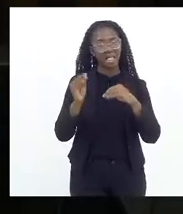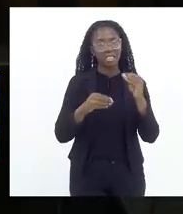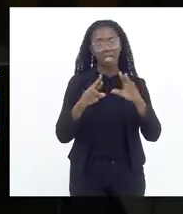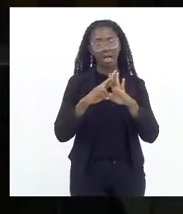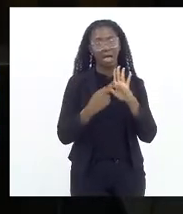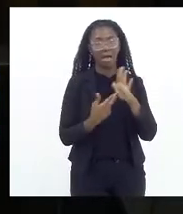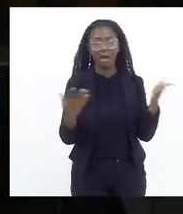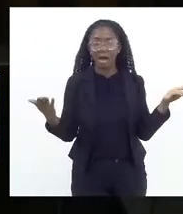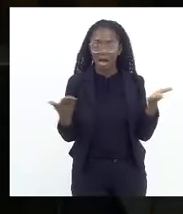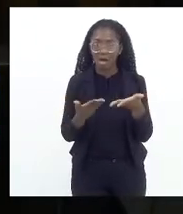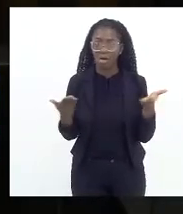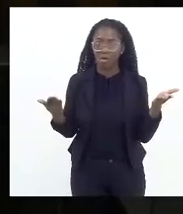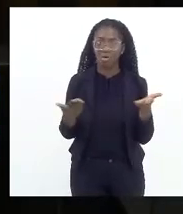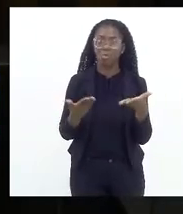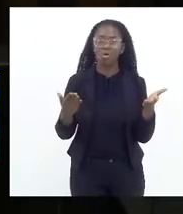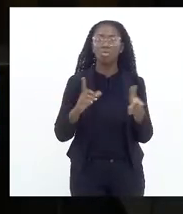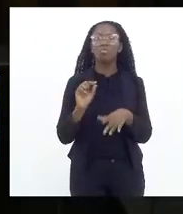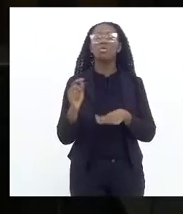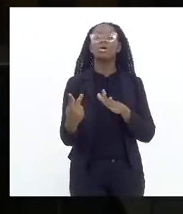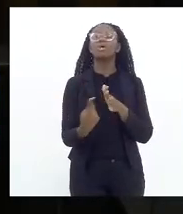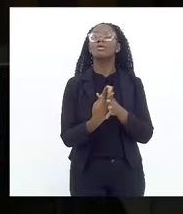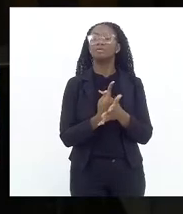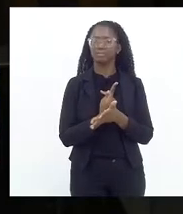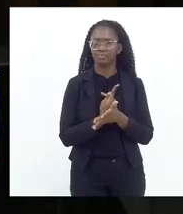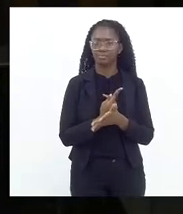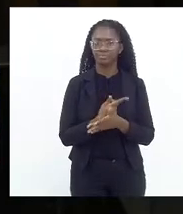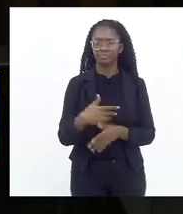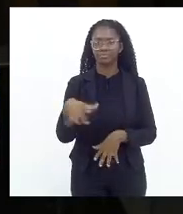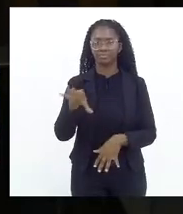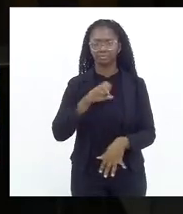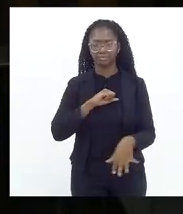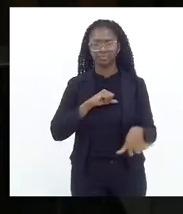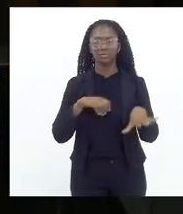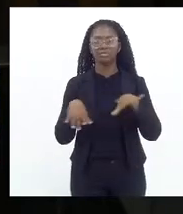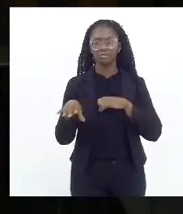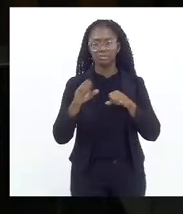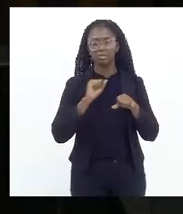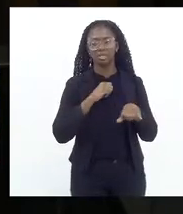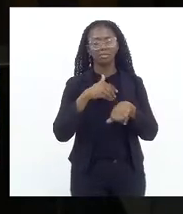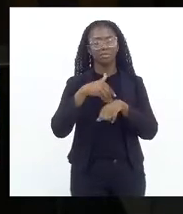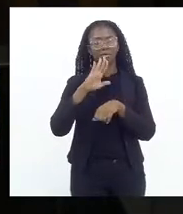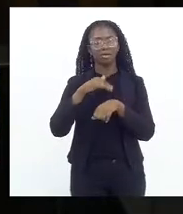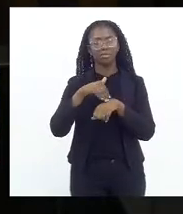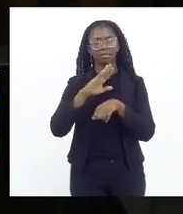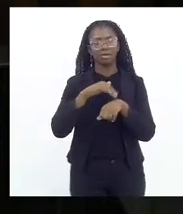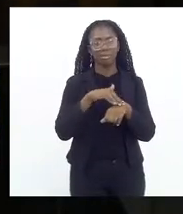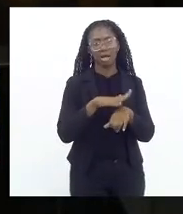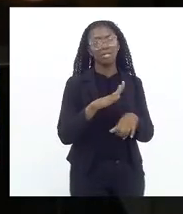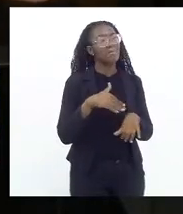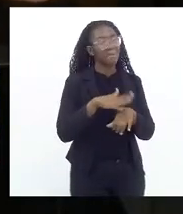regras agora, o que vai acontecer? O contágio vai crescer e mais gente vai morrer.